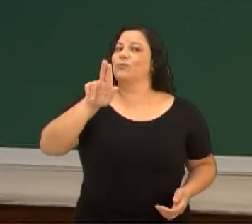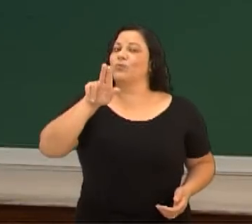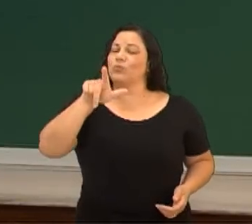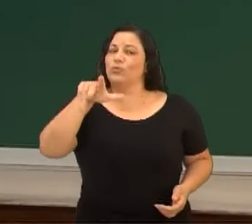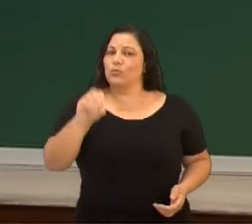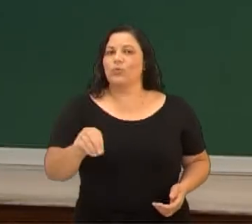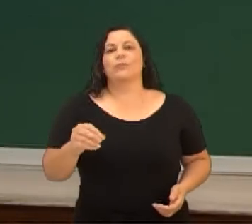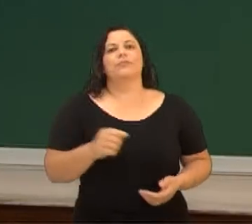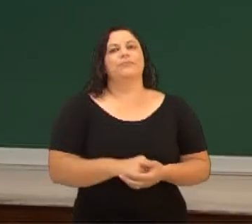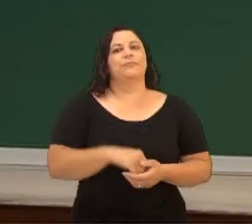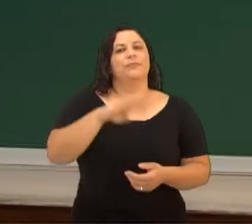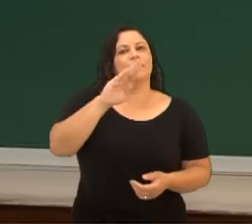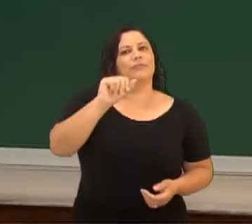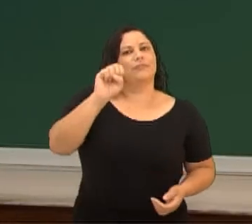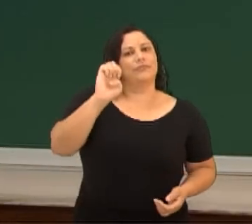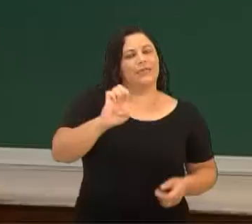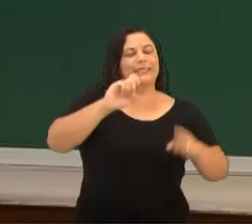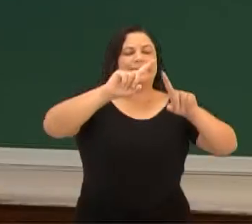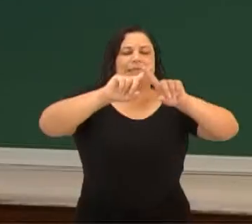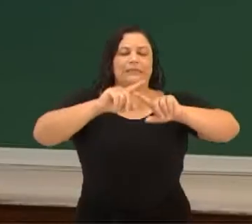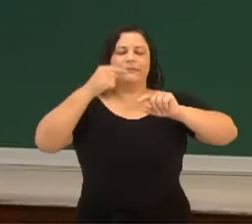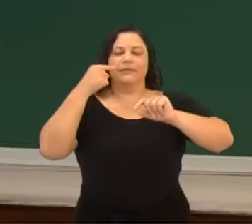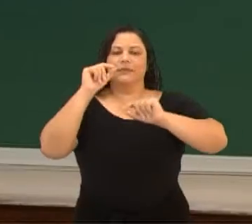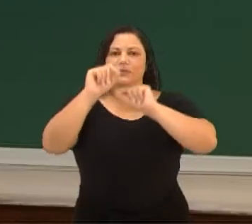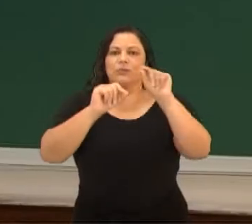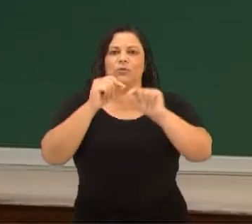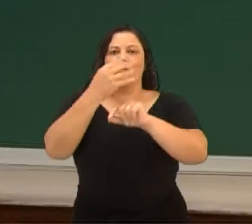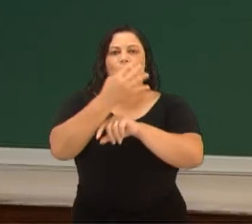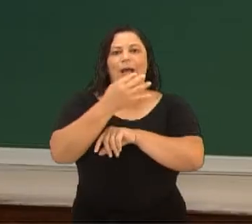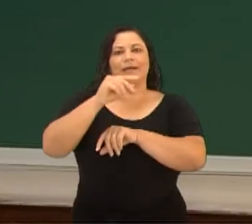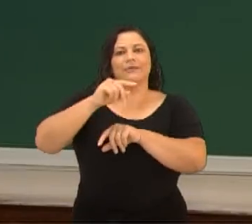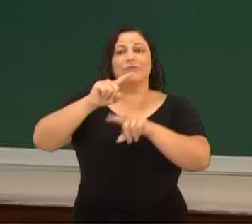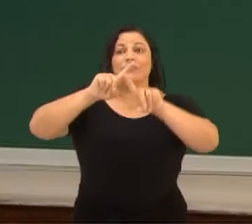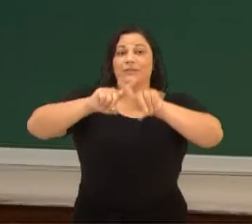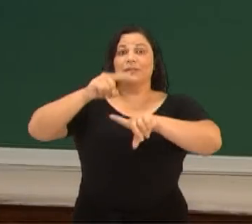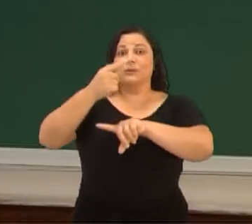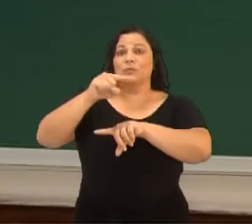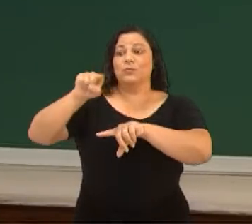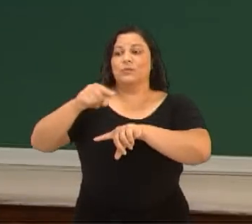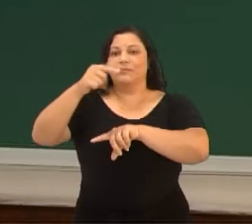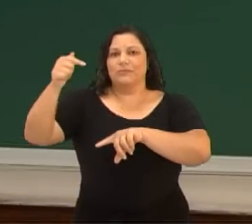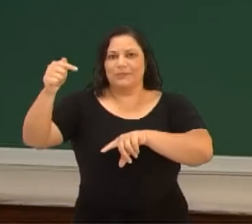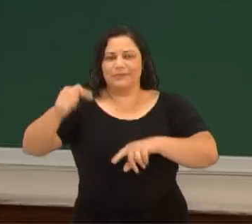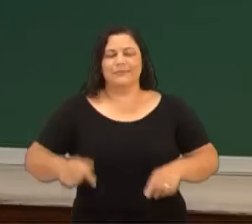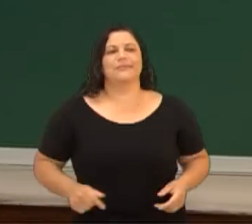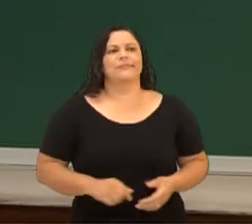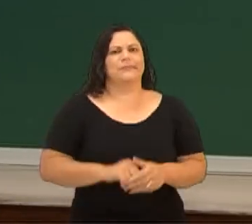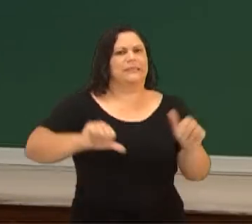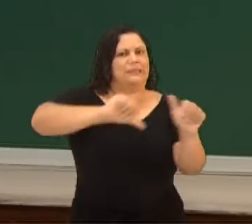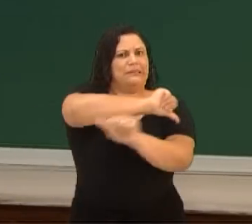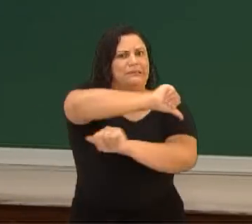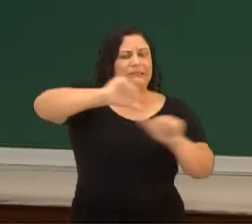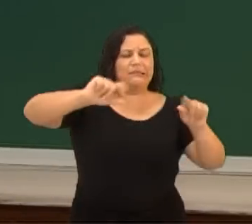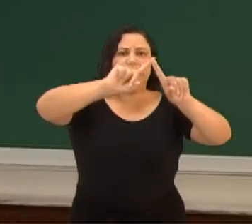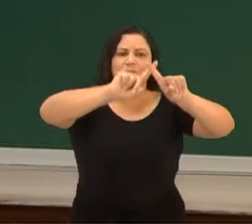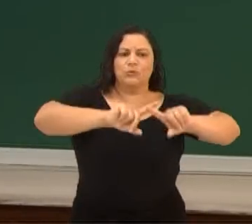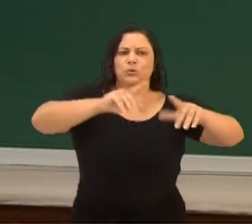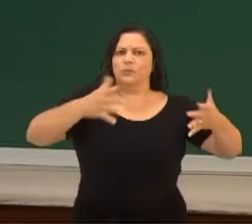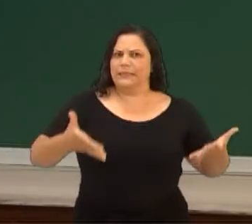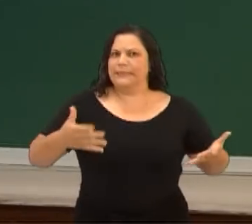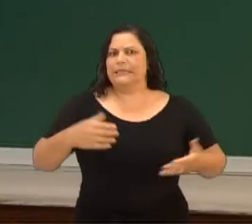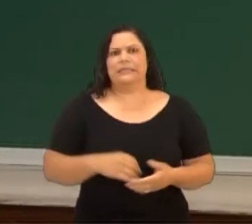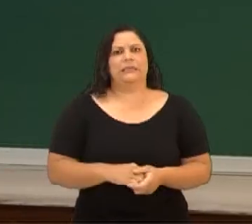lá, 4 vezes 1,7. Prof, você trocou a ordem, é multiplicação,